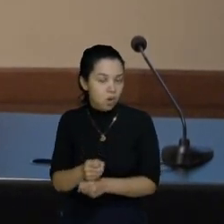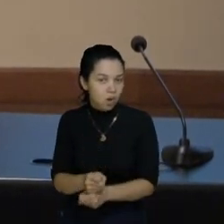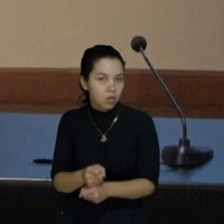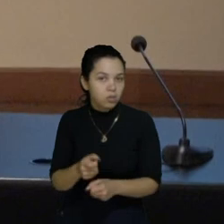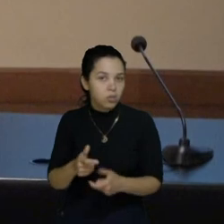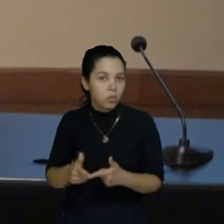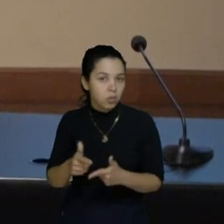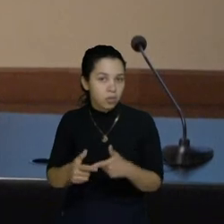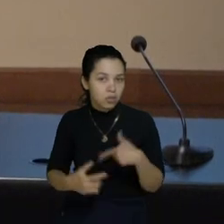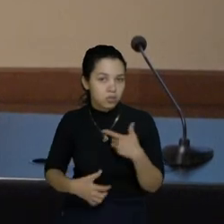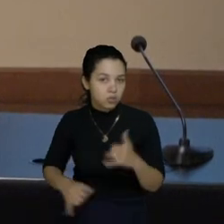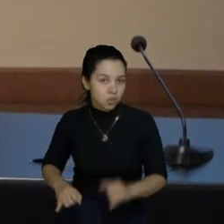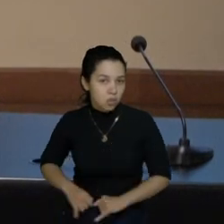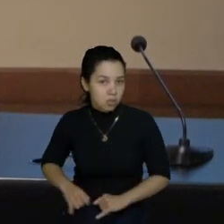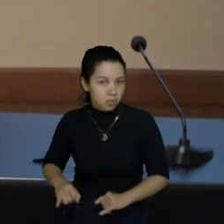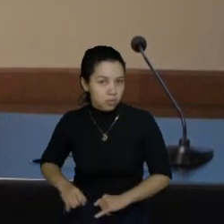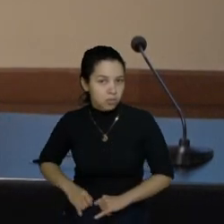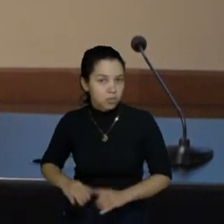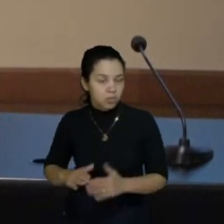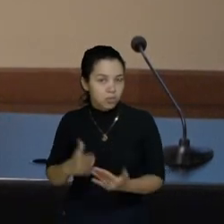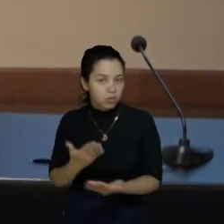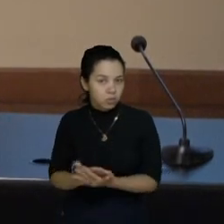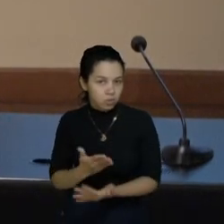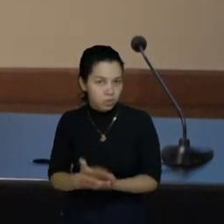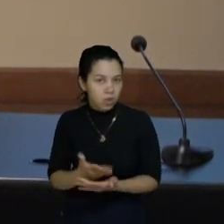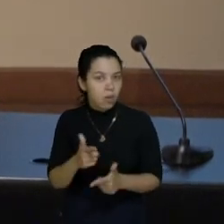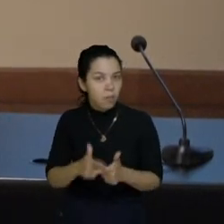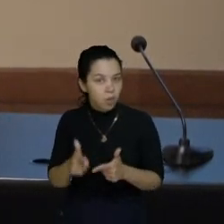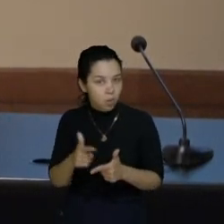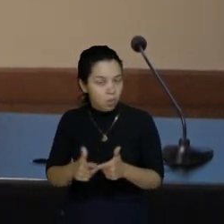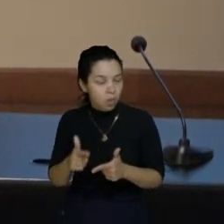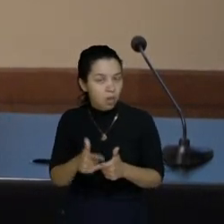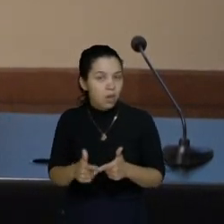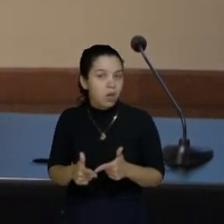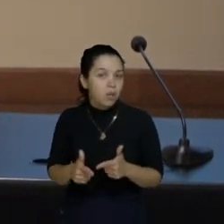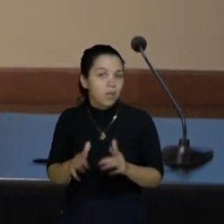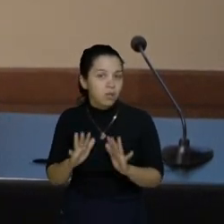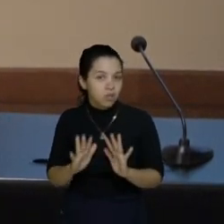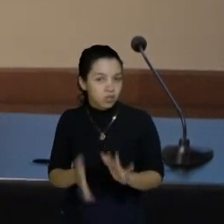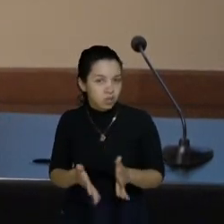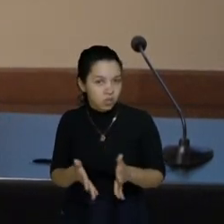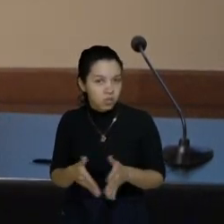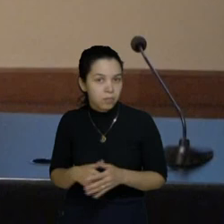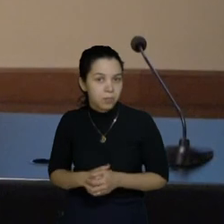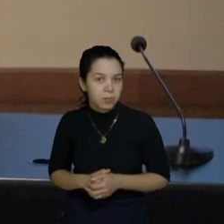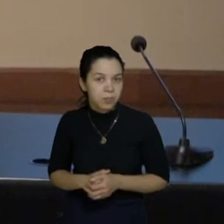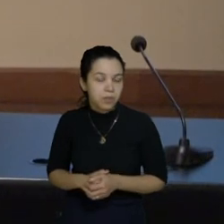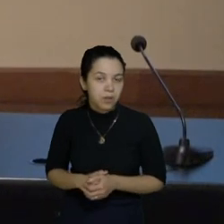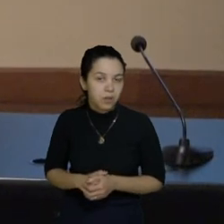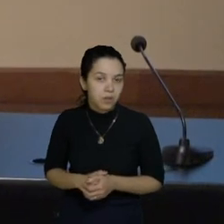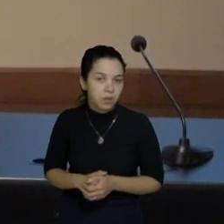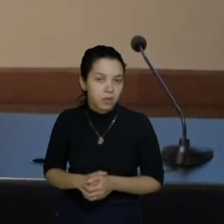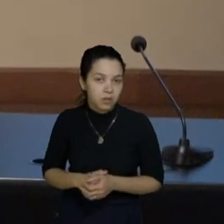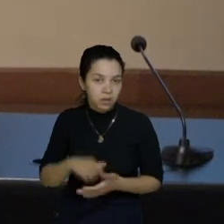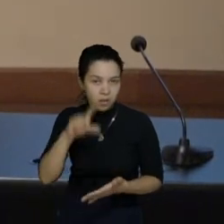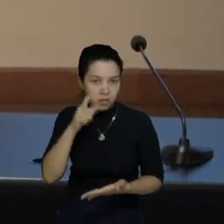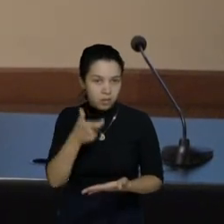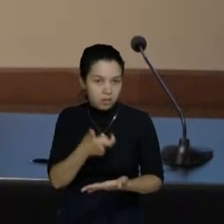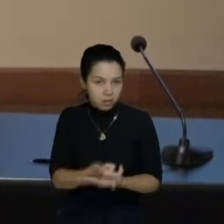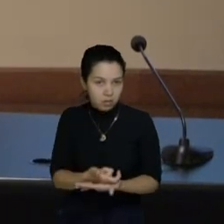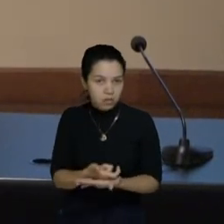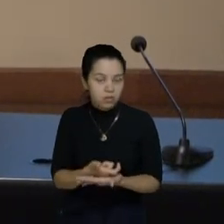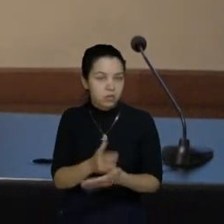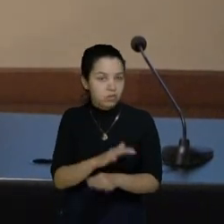essa criança já trazia muitos agravos além do transtorno de do transtorno específico de